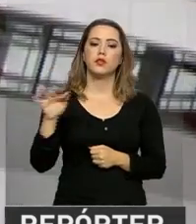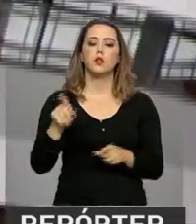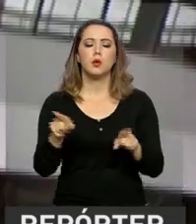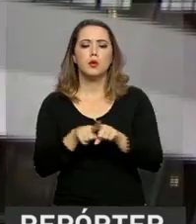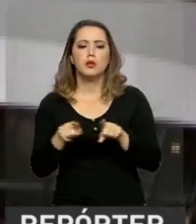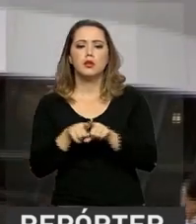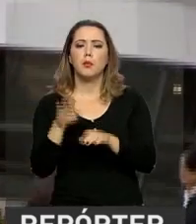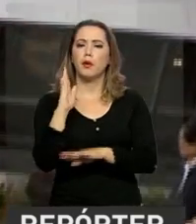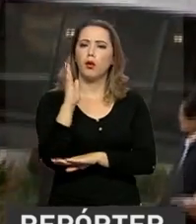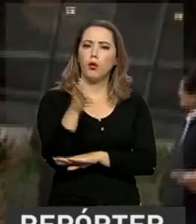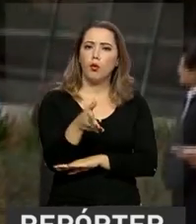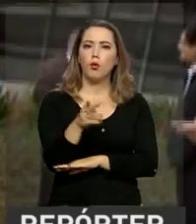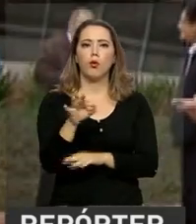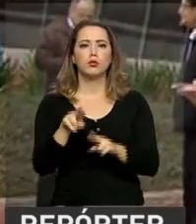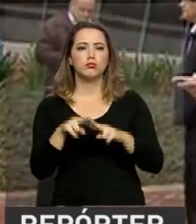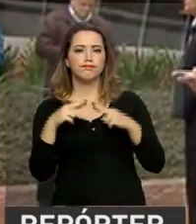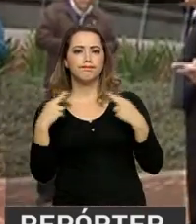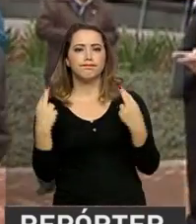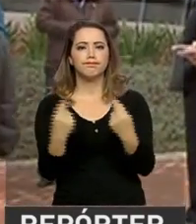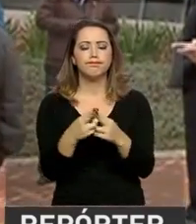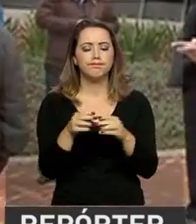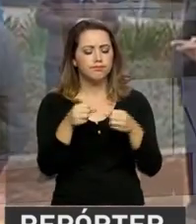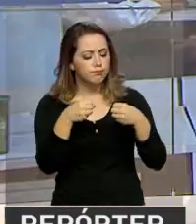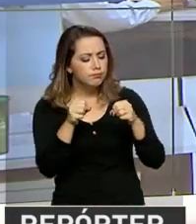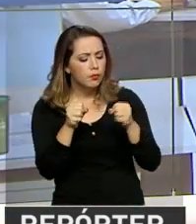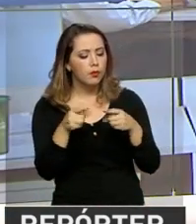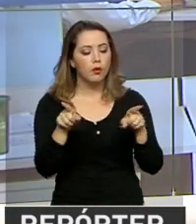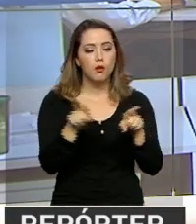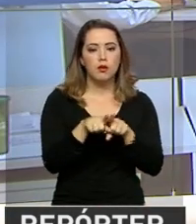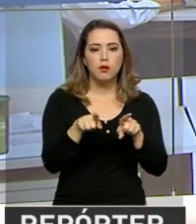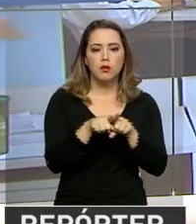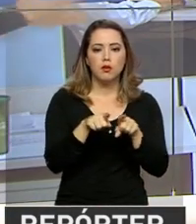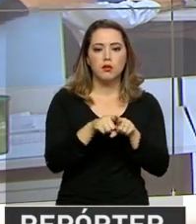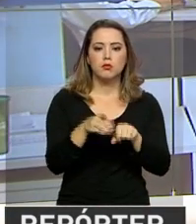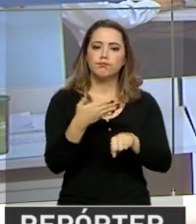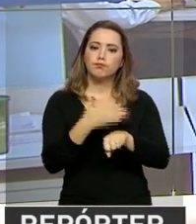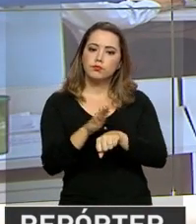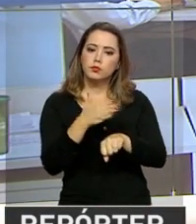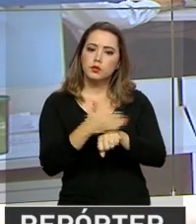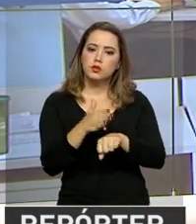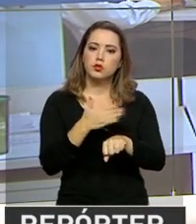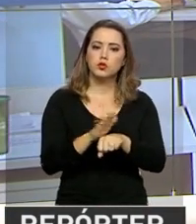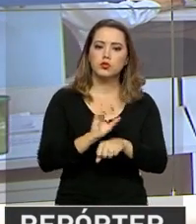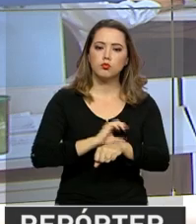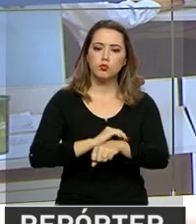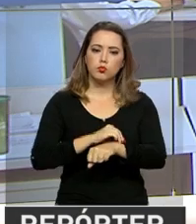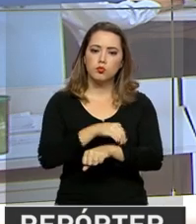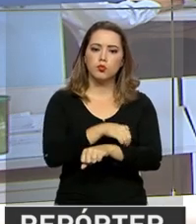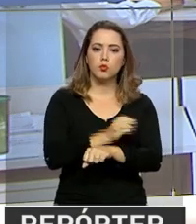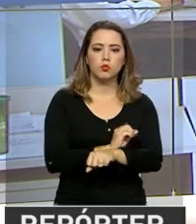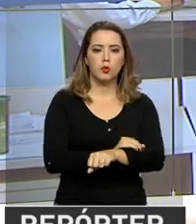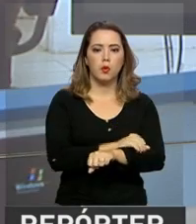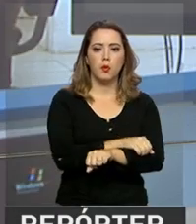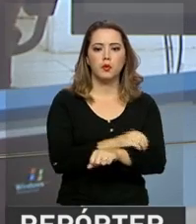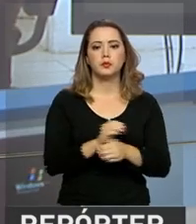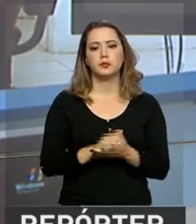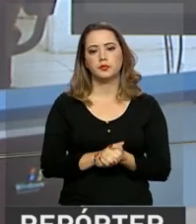também Hotel Centro de Convenções Laboratórios e áreas de condicionamento físico e